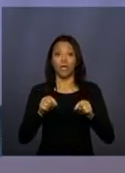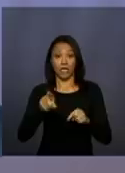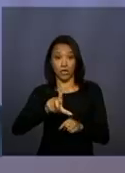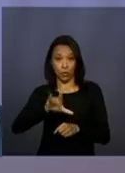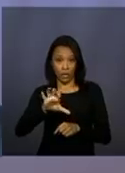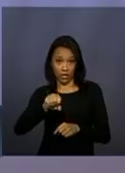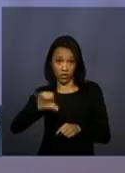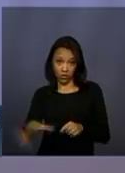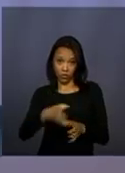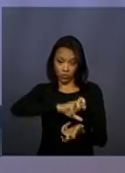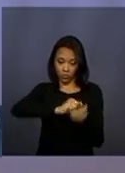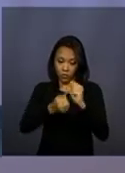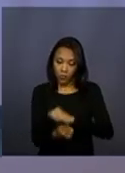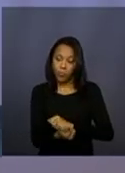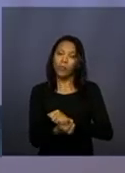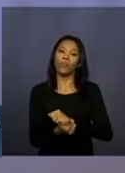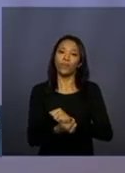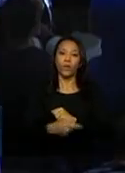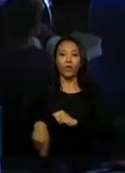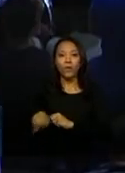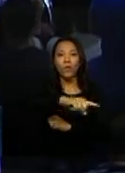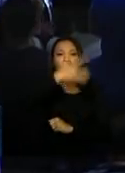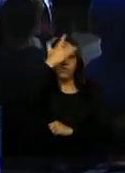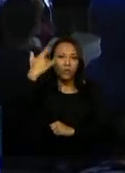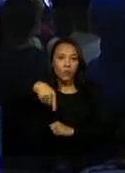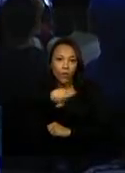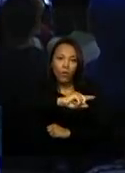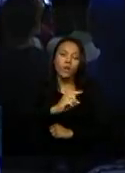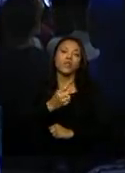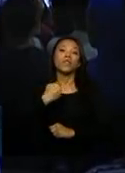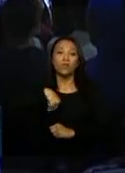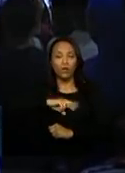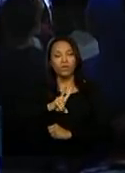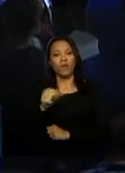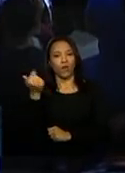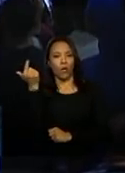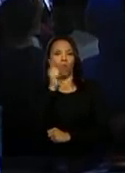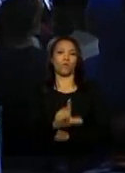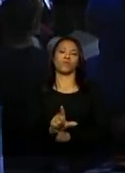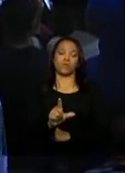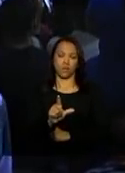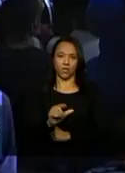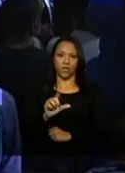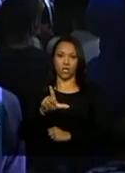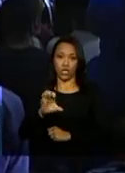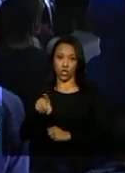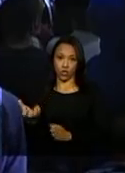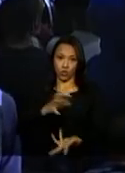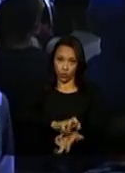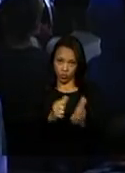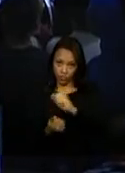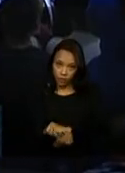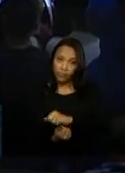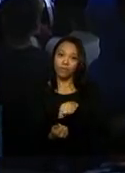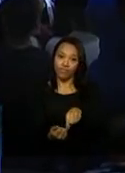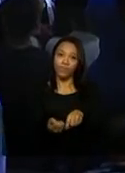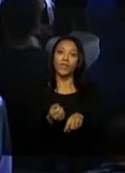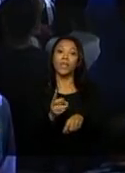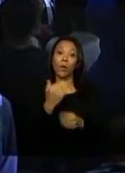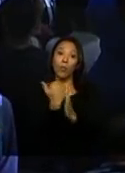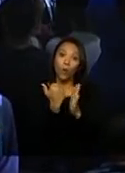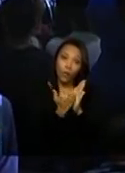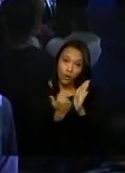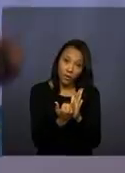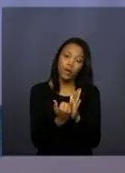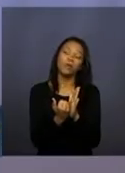popular, ela só vai continuar, só vamos conseguir dar conta da reciclagem do nosso programa PRONAREC, que é o Programa de